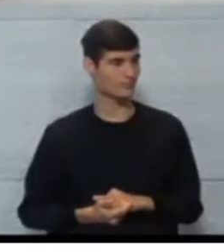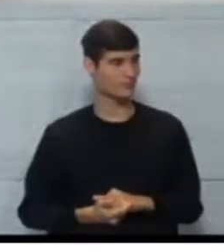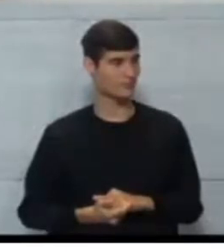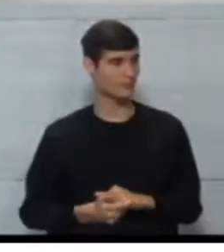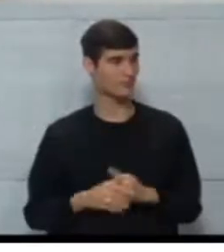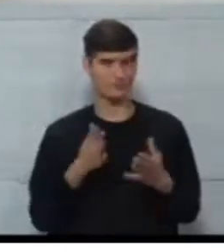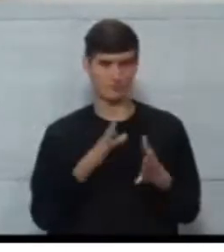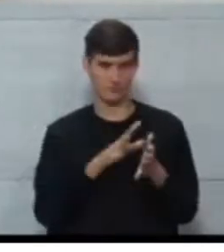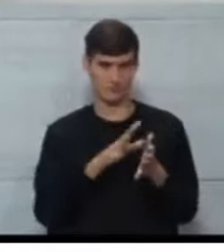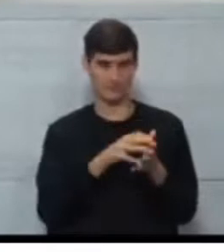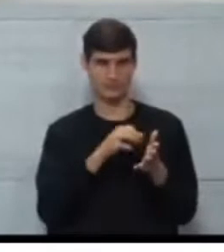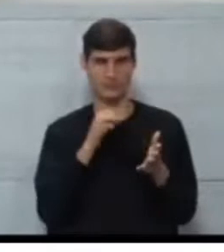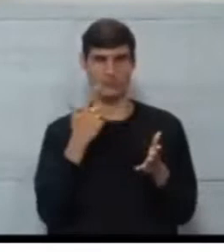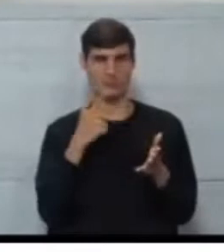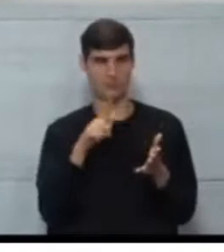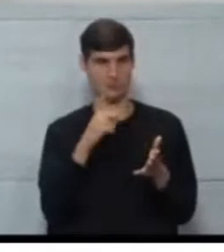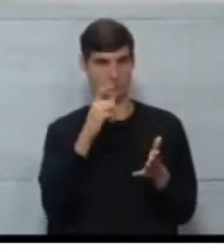Vou retirar 1 ml.